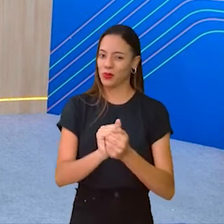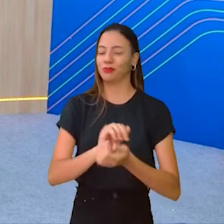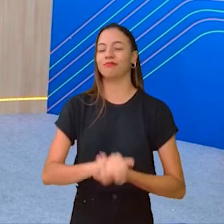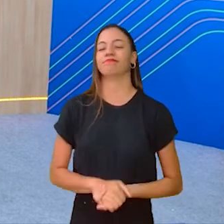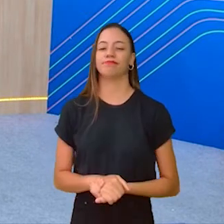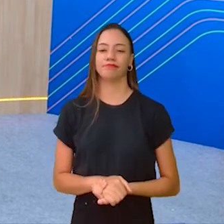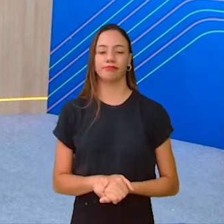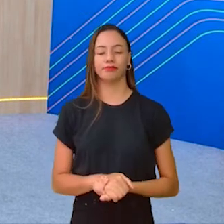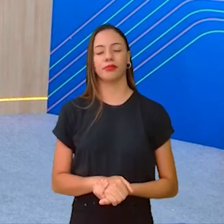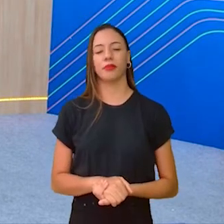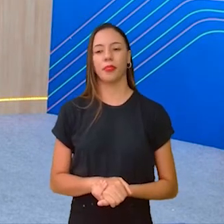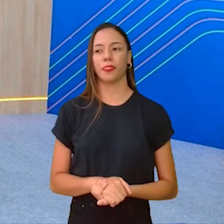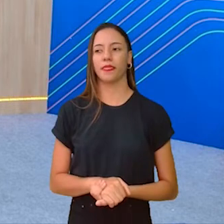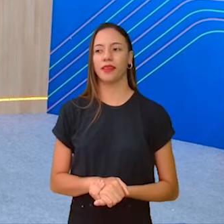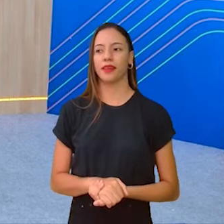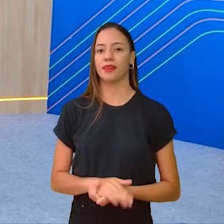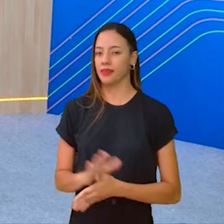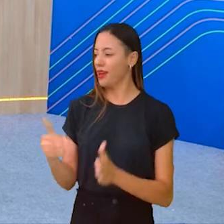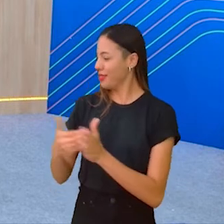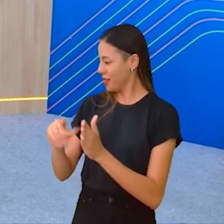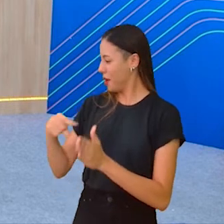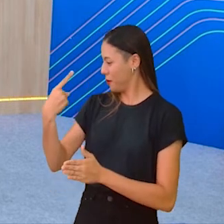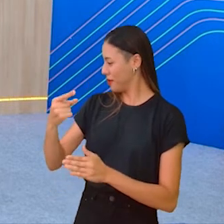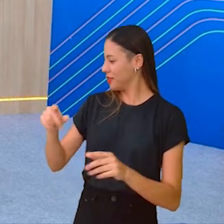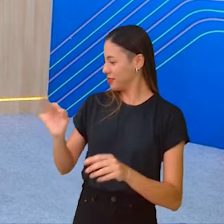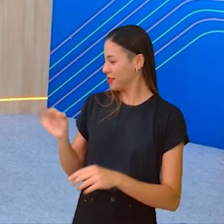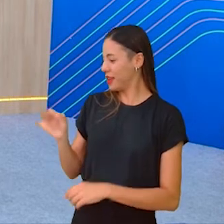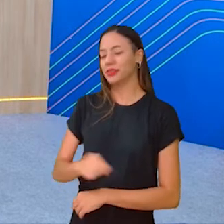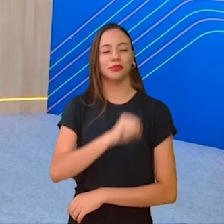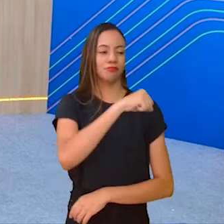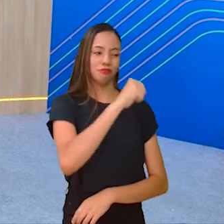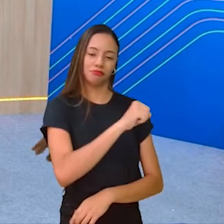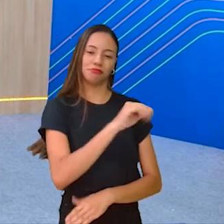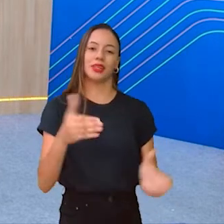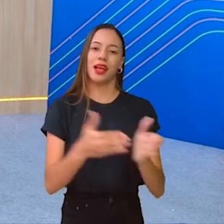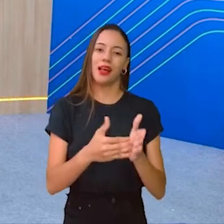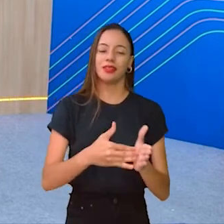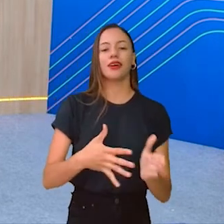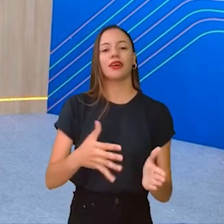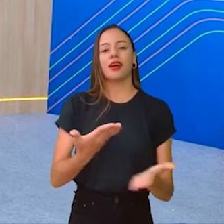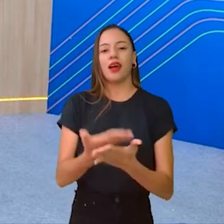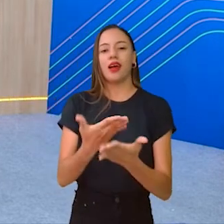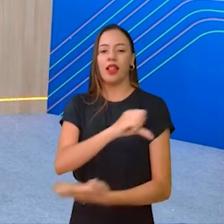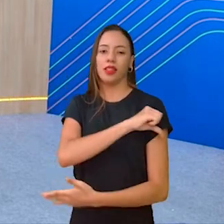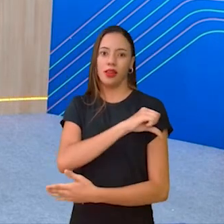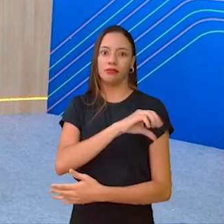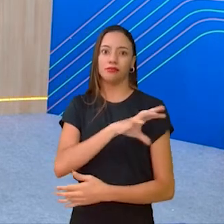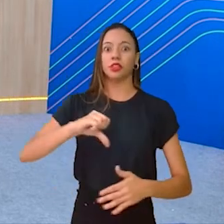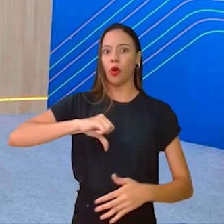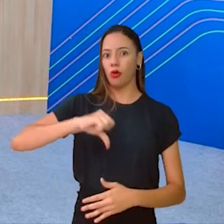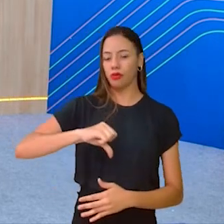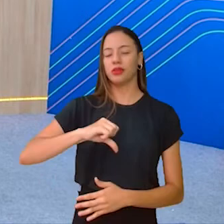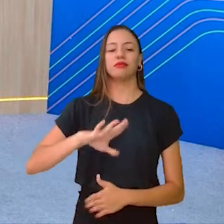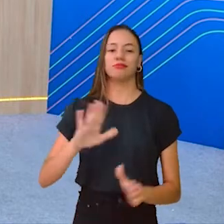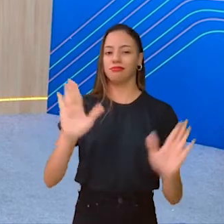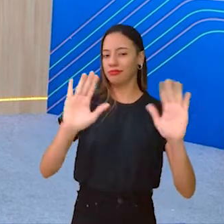Então, pessoal, até a próxima, né? Até a aula 9. Foi massa essa aula. Tchau, tchau.